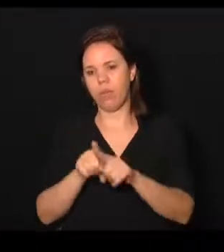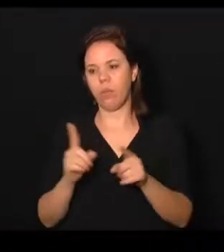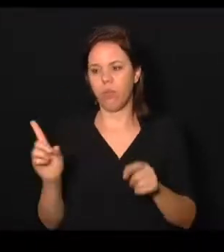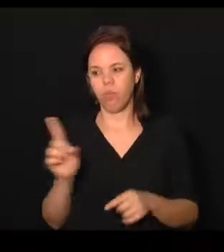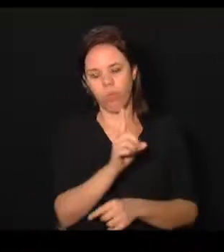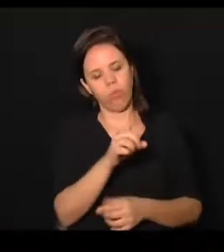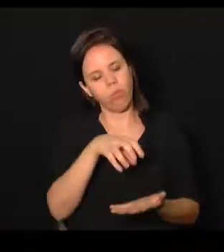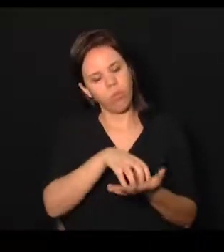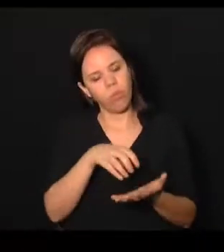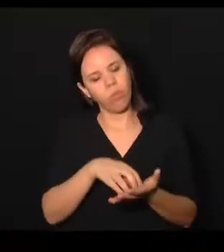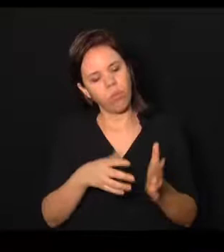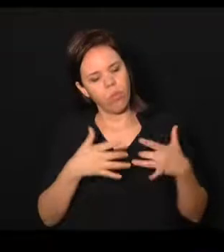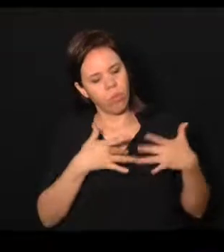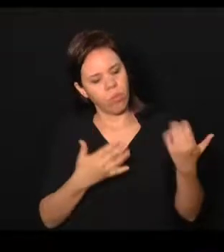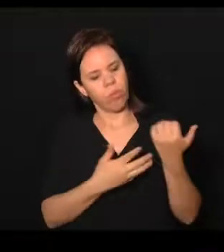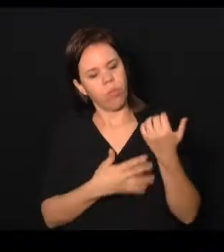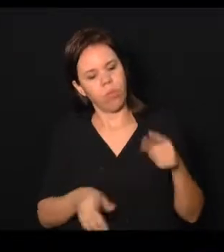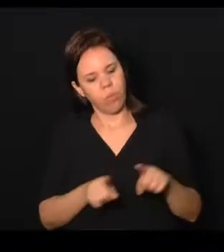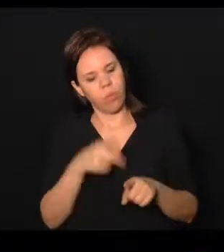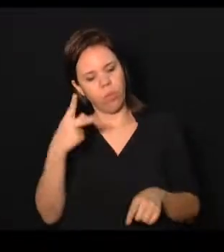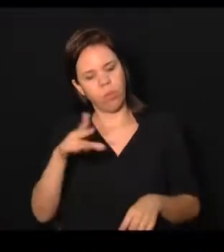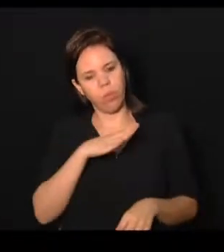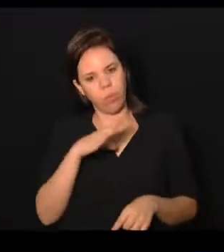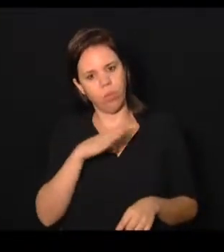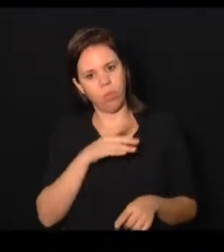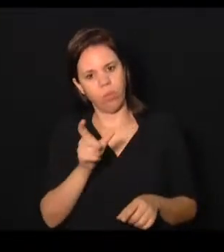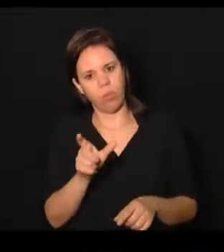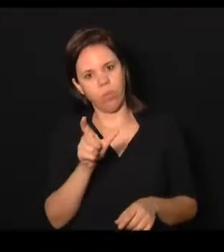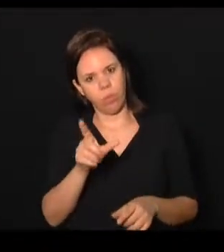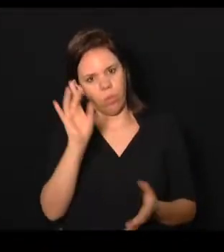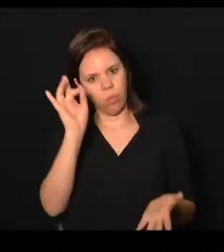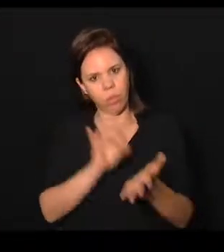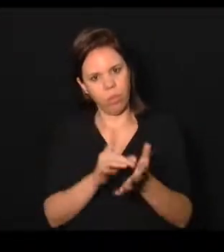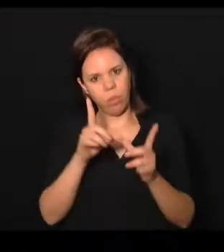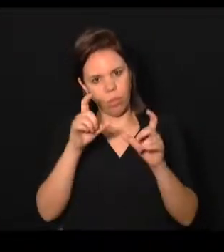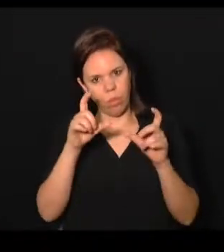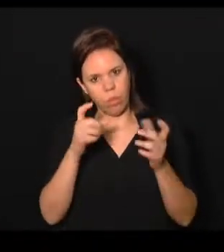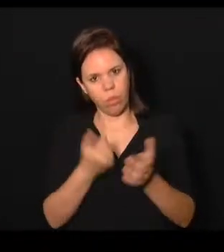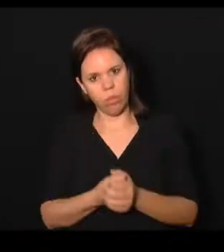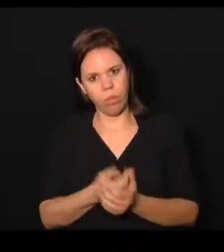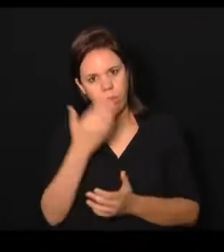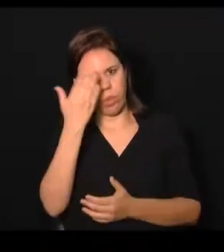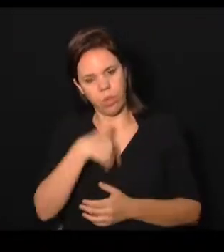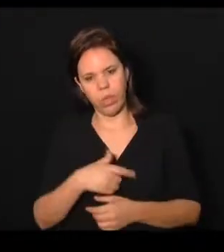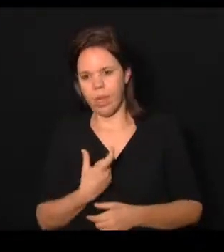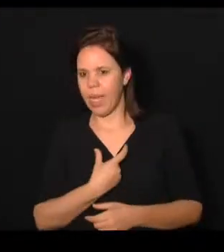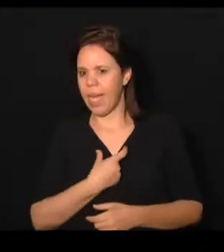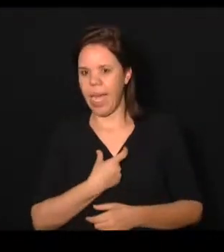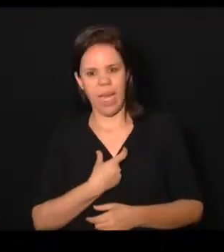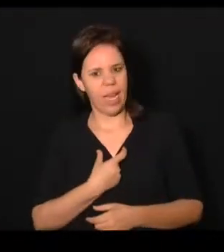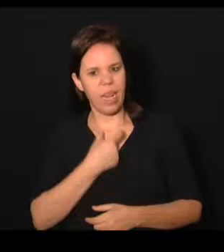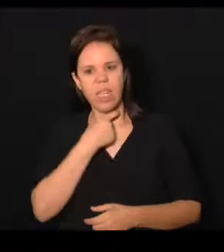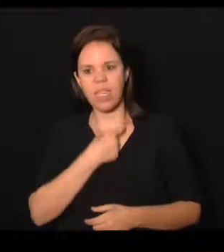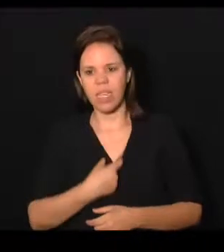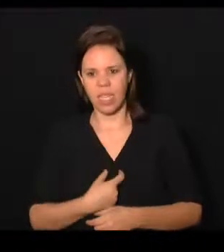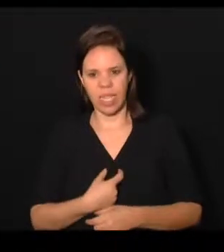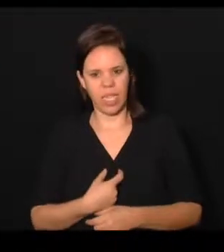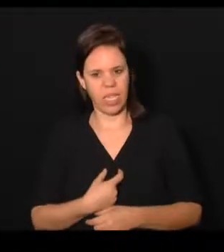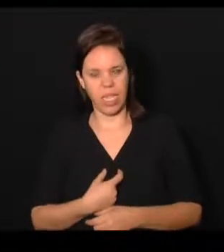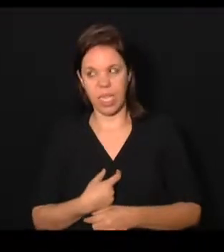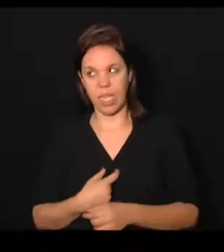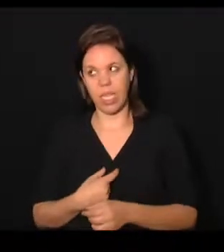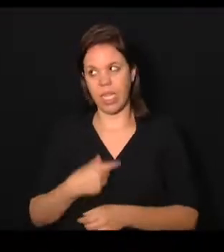de sangue da sua cidade portando um documento oficial com foto. Então, crachá não é documento oficial, é documento oficial da